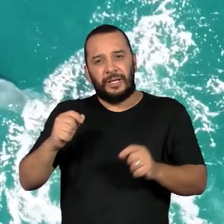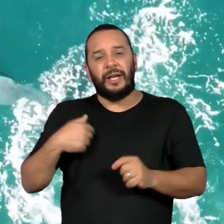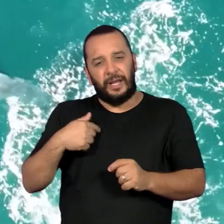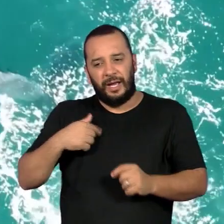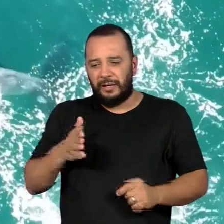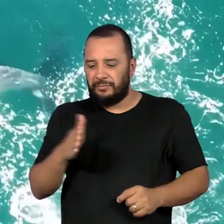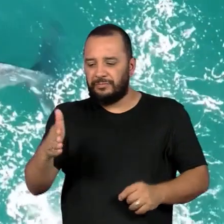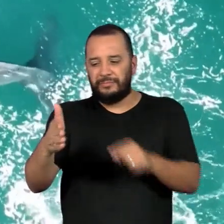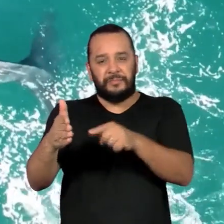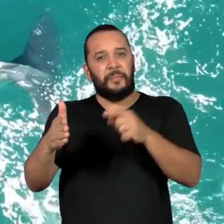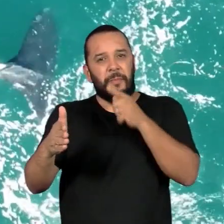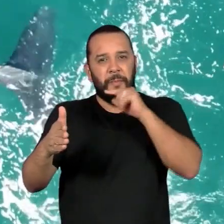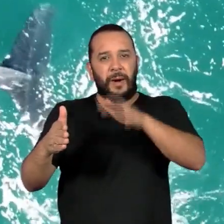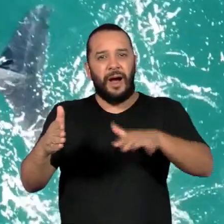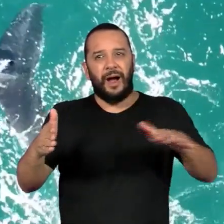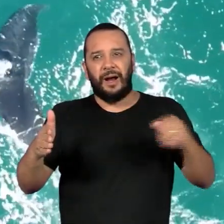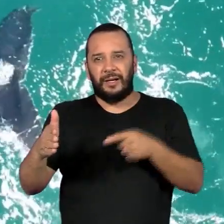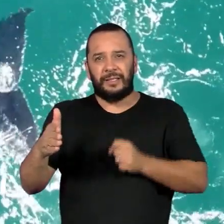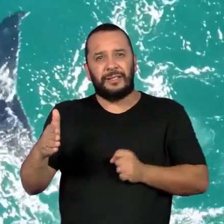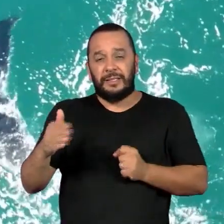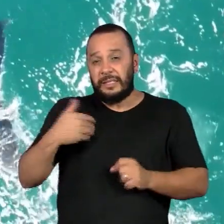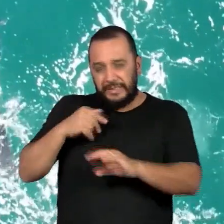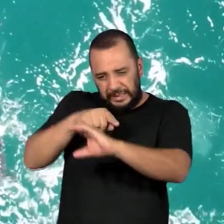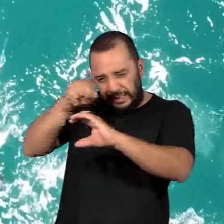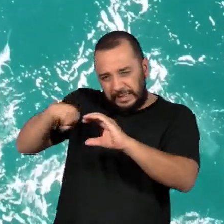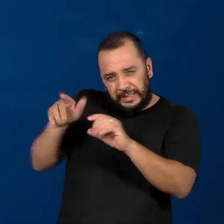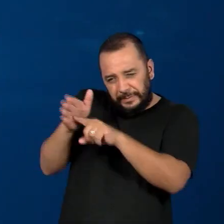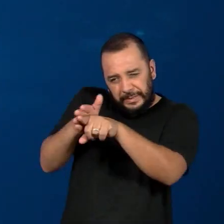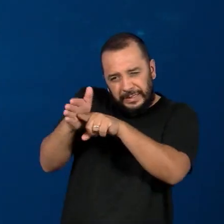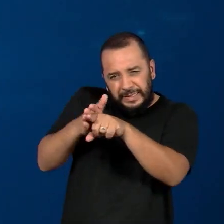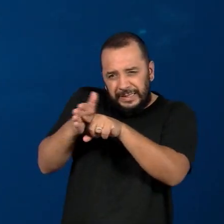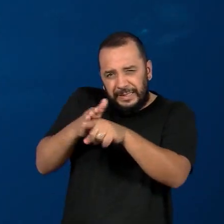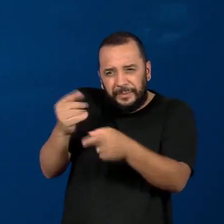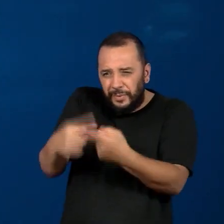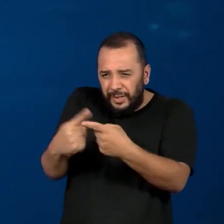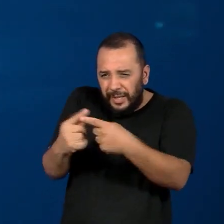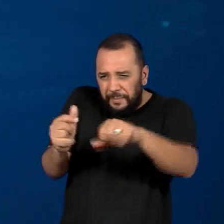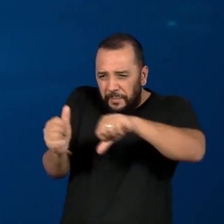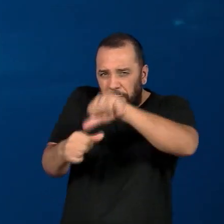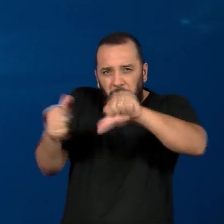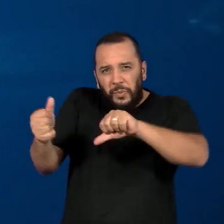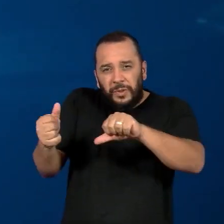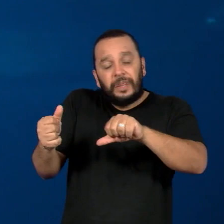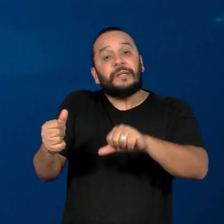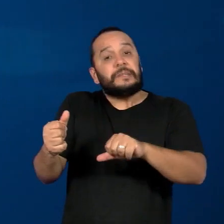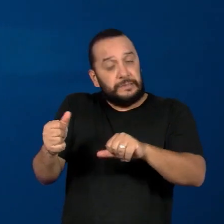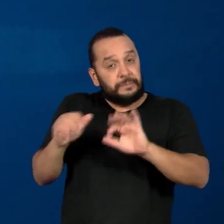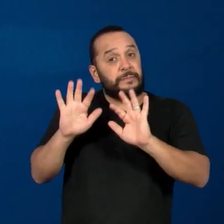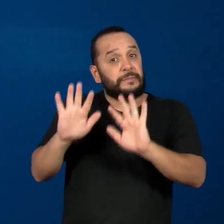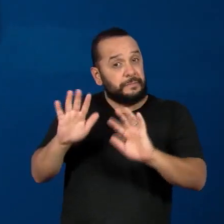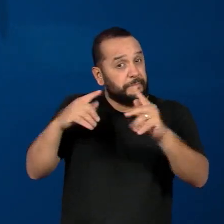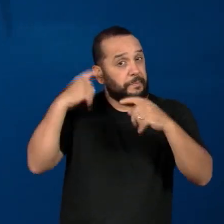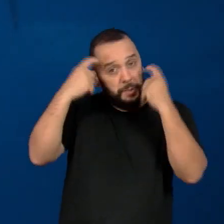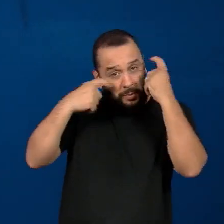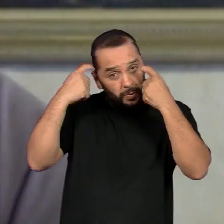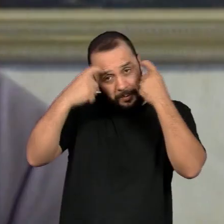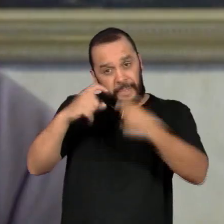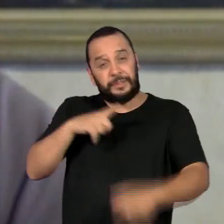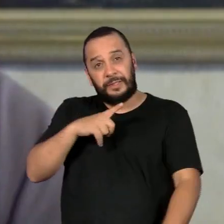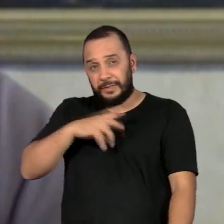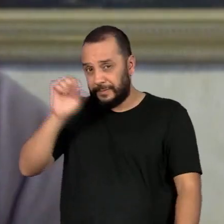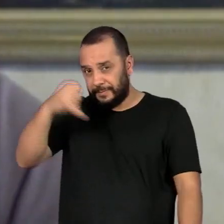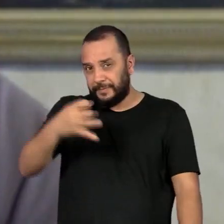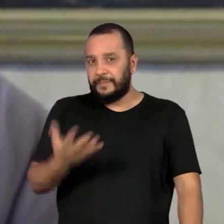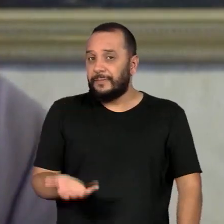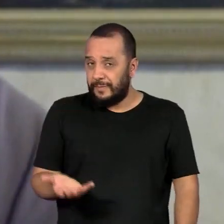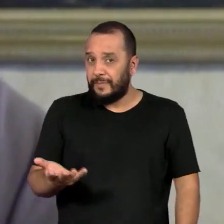tentam entender melhor o que as mudanças significam, mas está claro que elas são preocupantes. Isso poderia ser